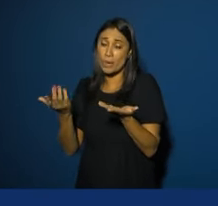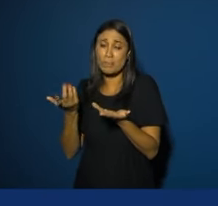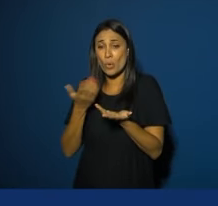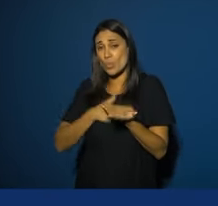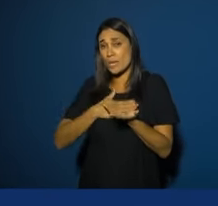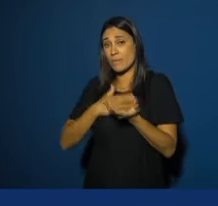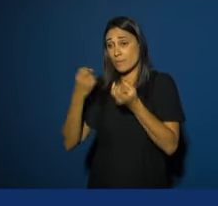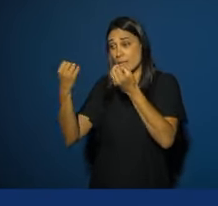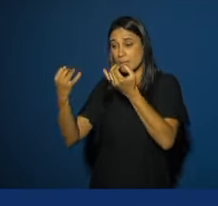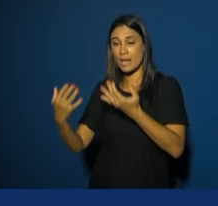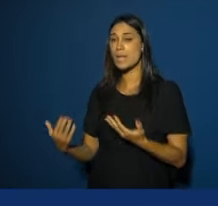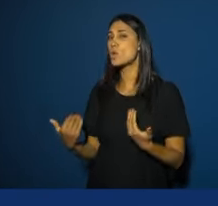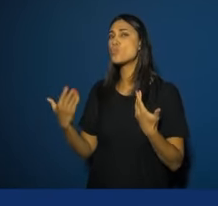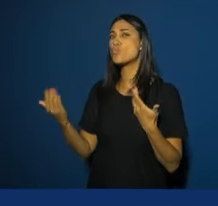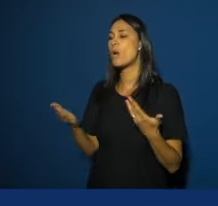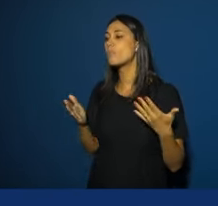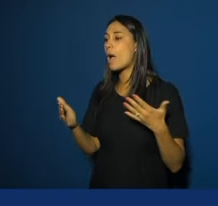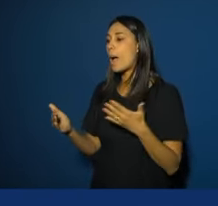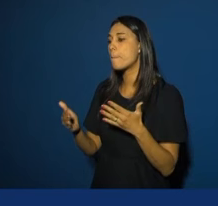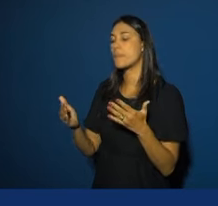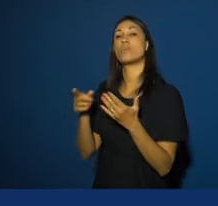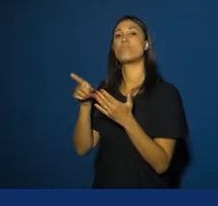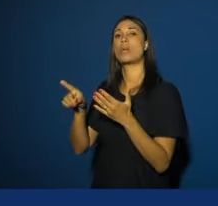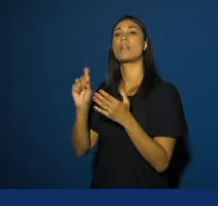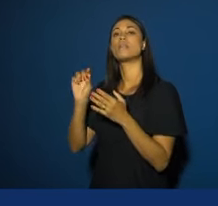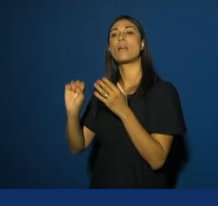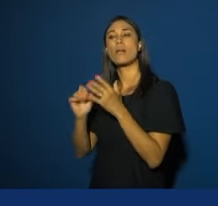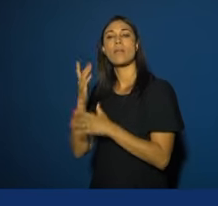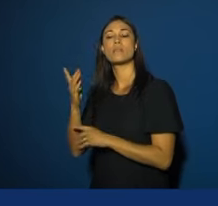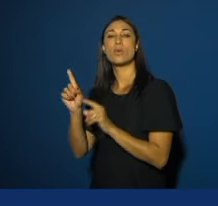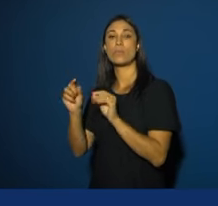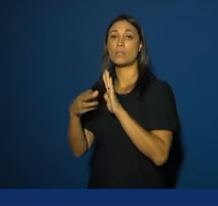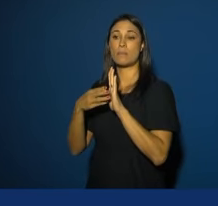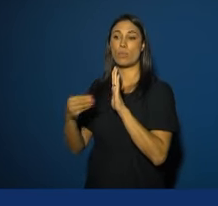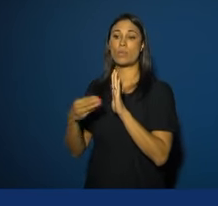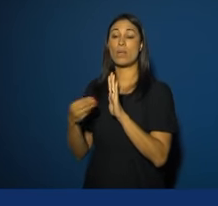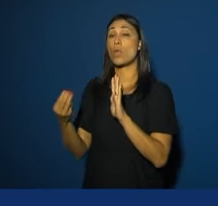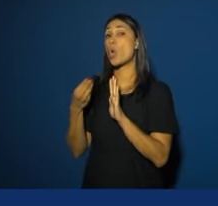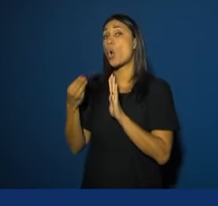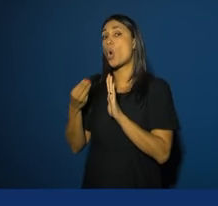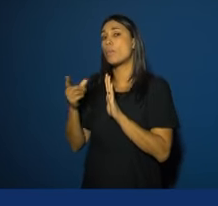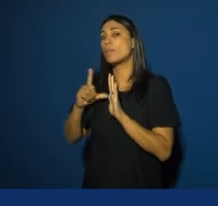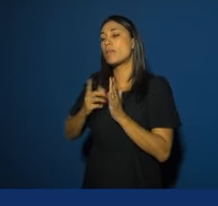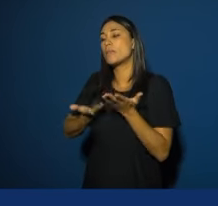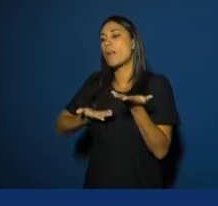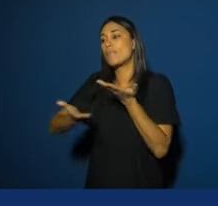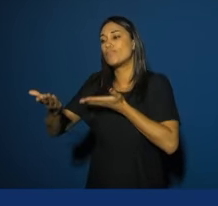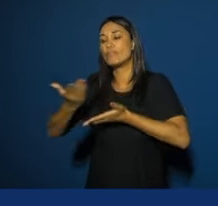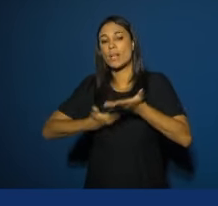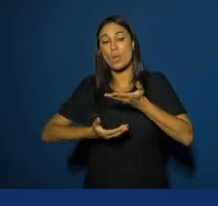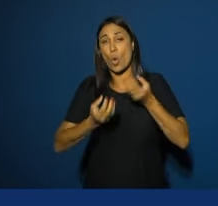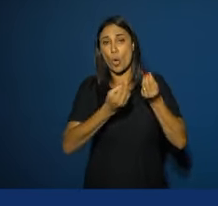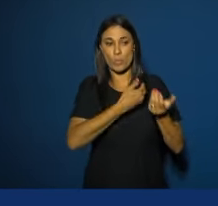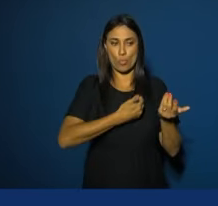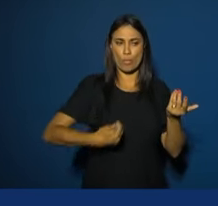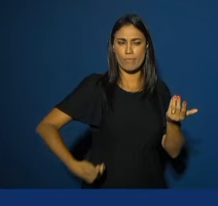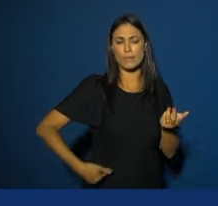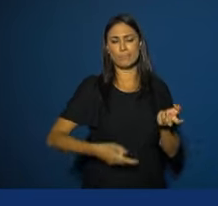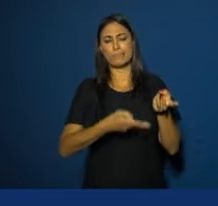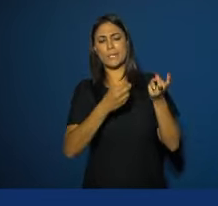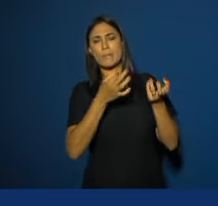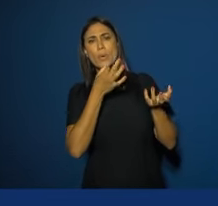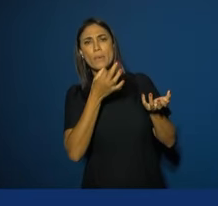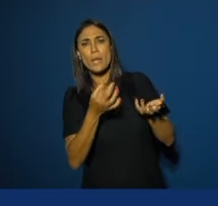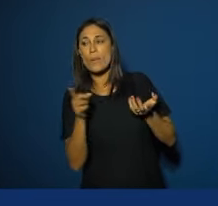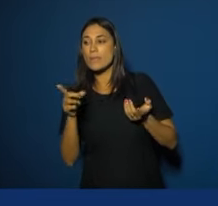explicasse um pouquinho qual que foi o caminho para essa construção desse modelo e como tem sido as primeiras interações como é que o governo tá vendo